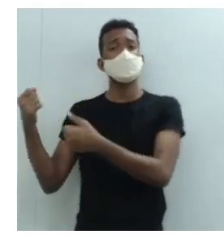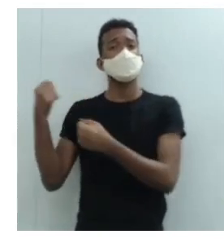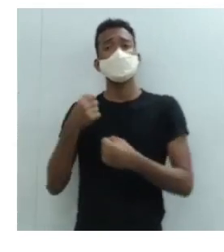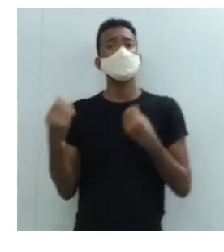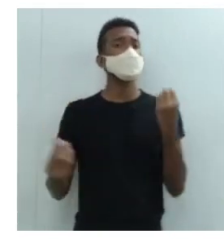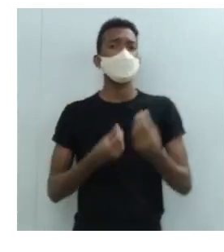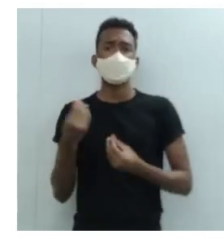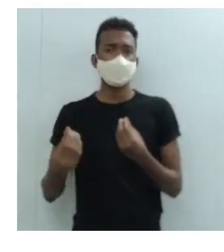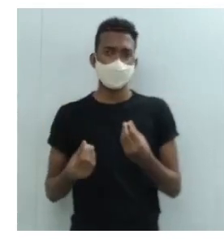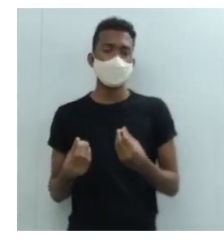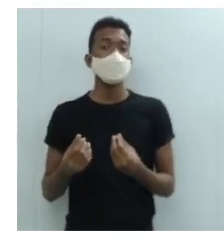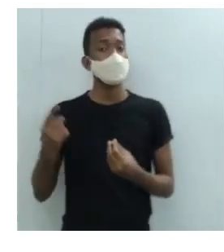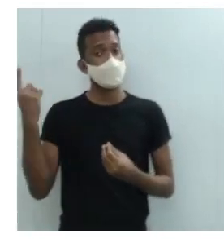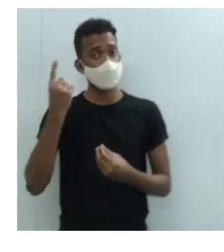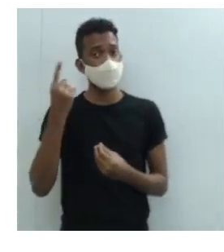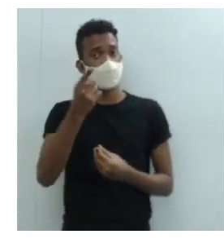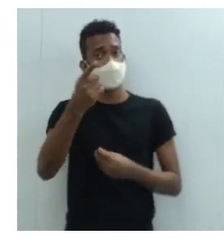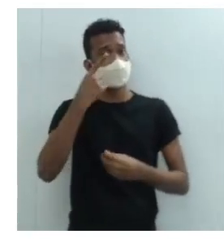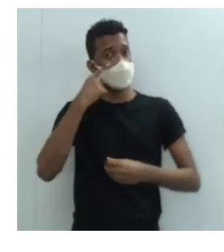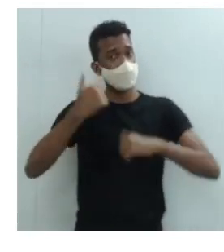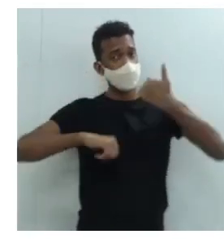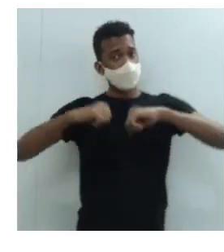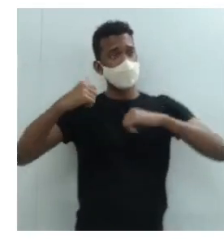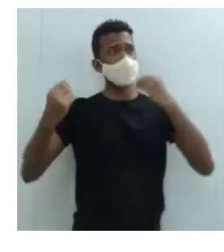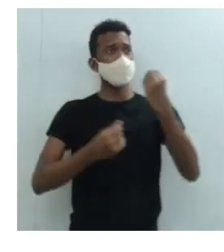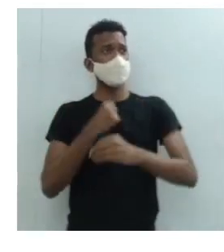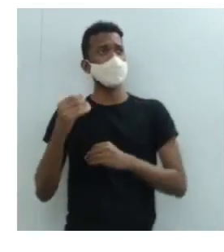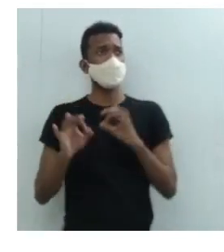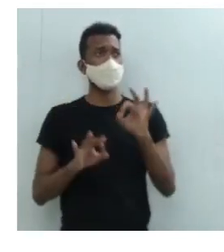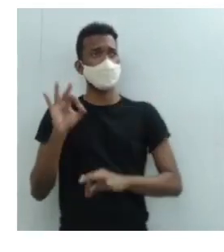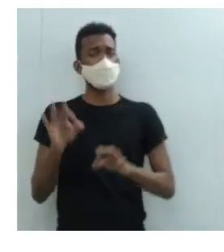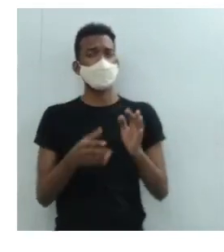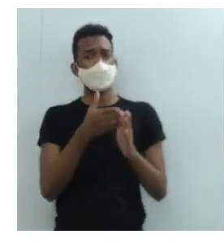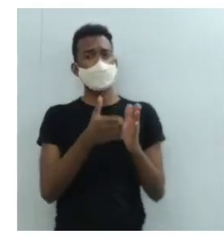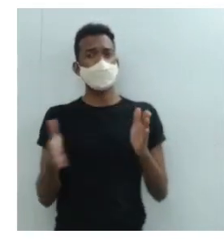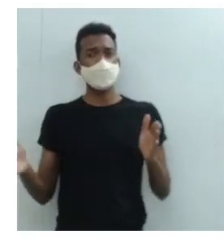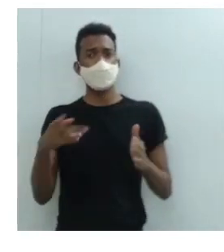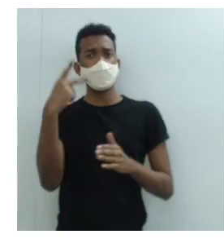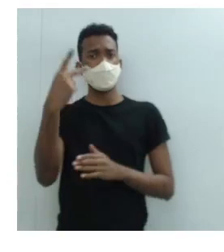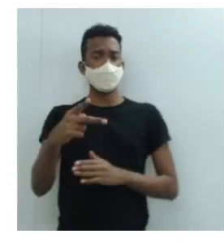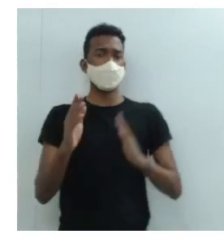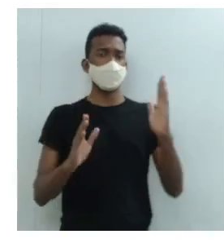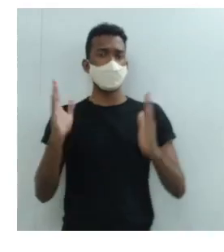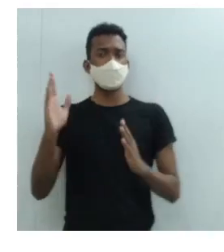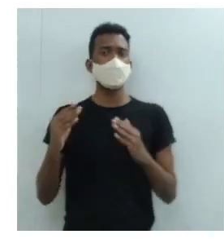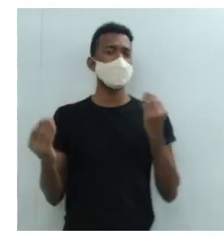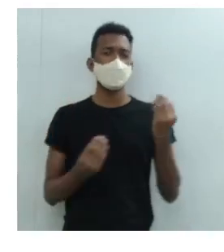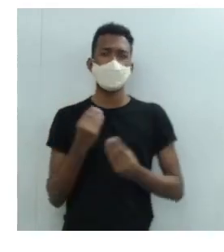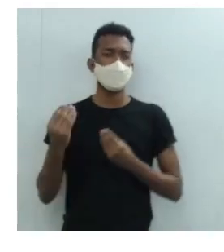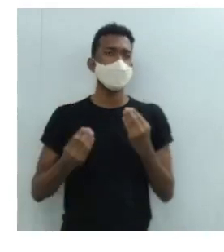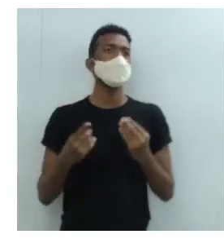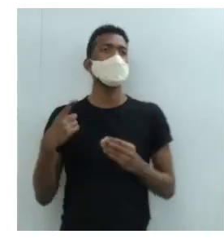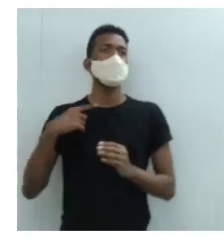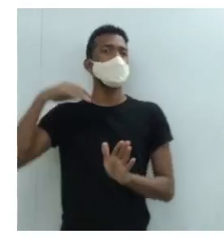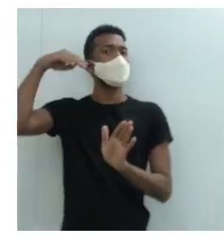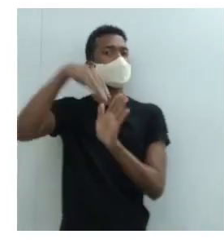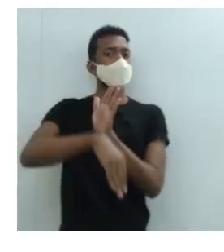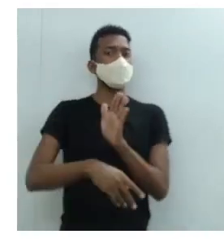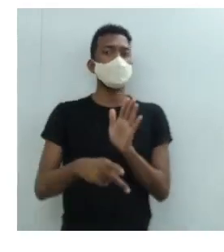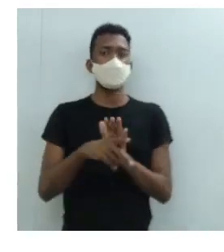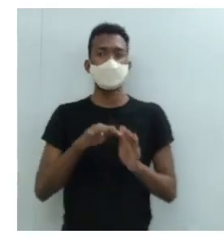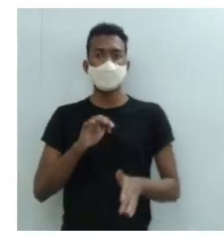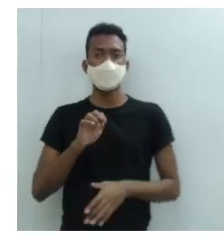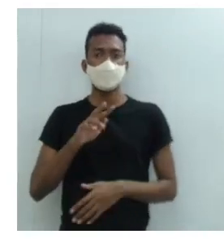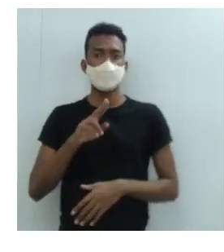Aí, primeiro, aí analise aí como é que está o organograma aí na tela de vocês. Colapso do feudalismo. Primeiro